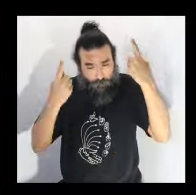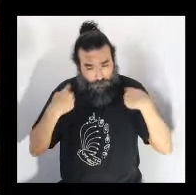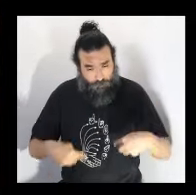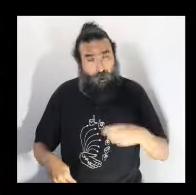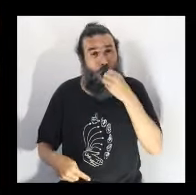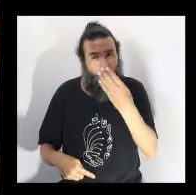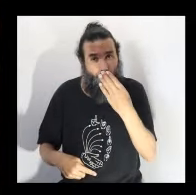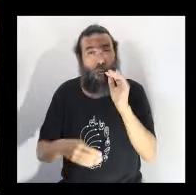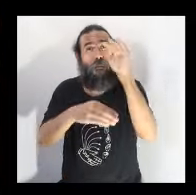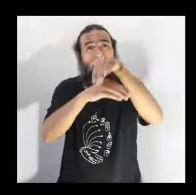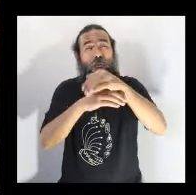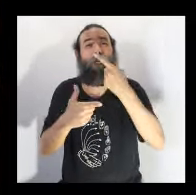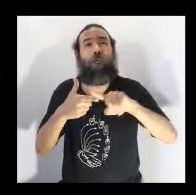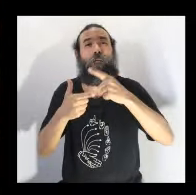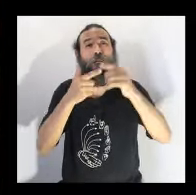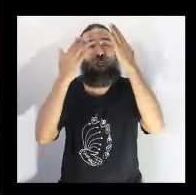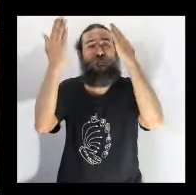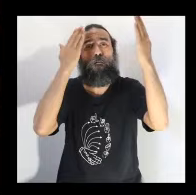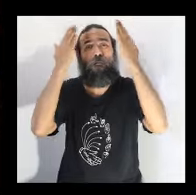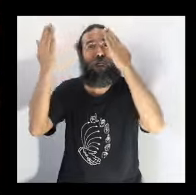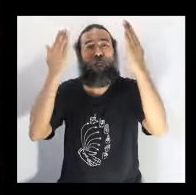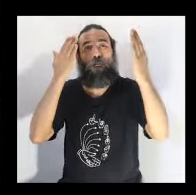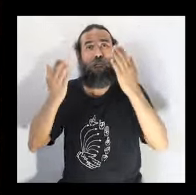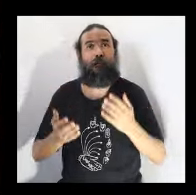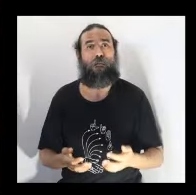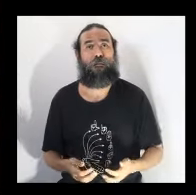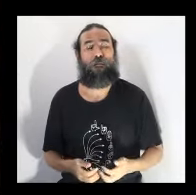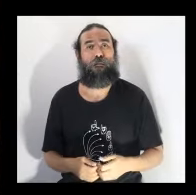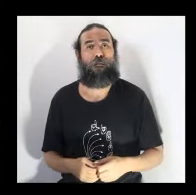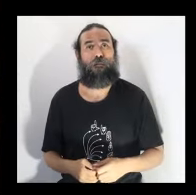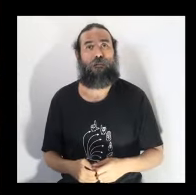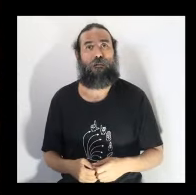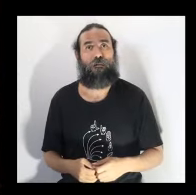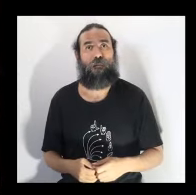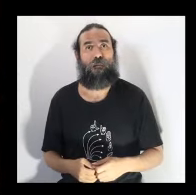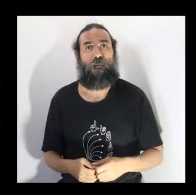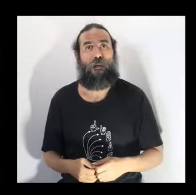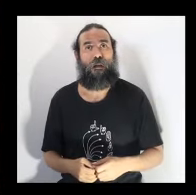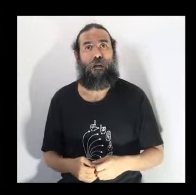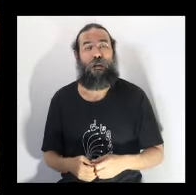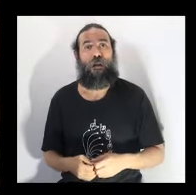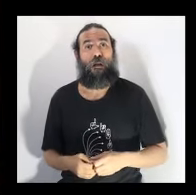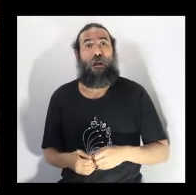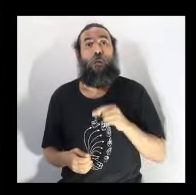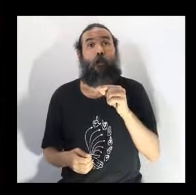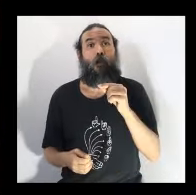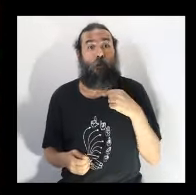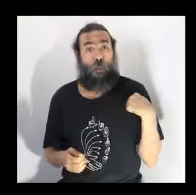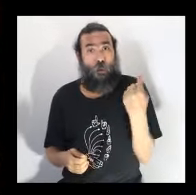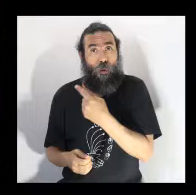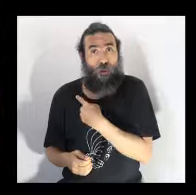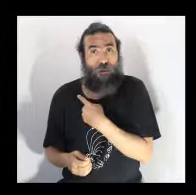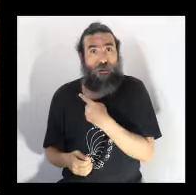mal as emoções e aí e aí e para